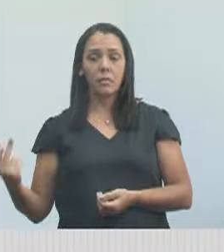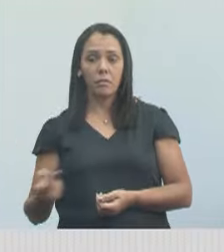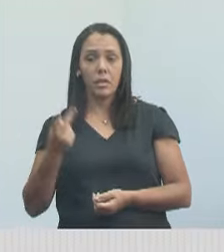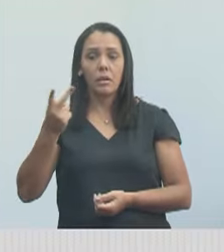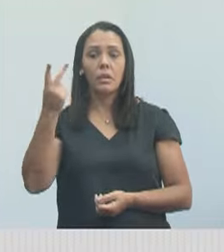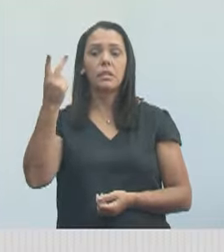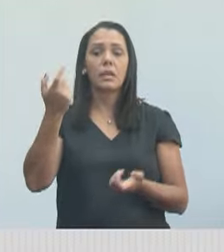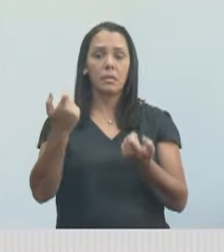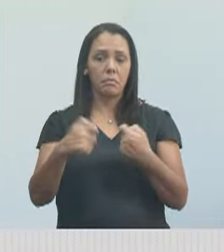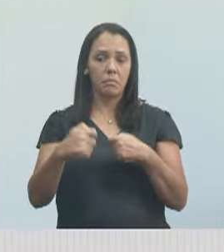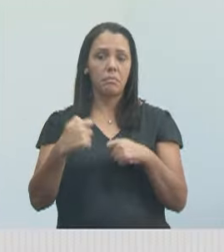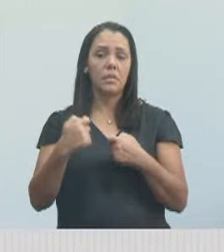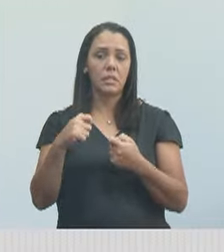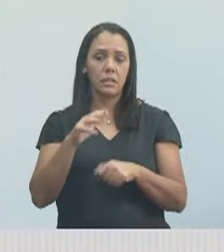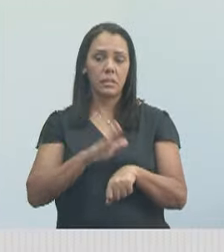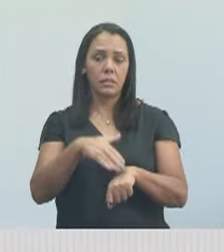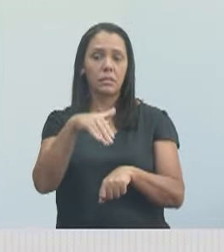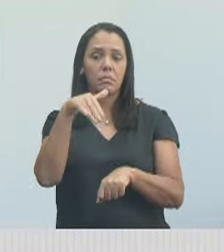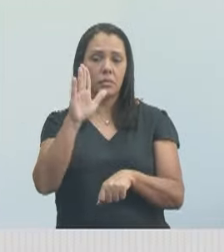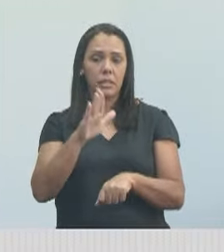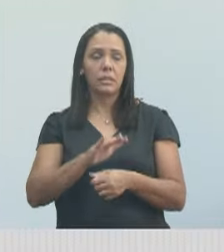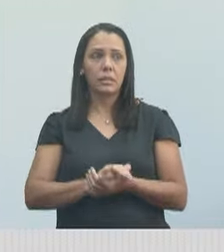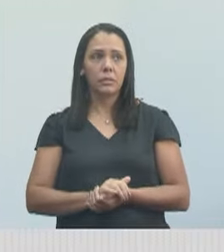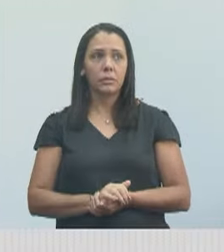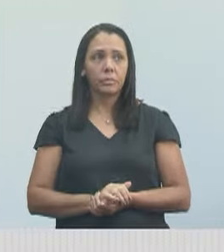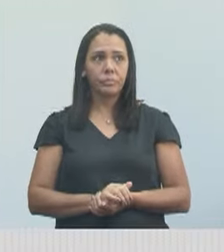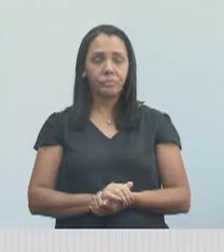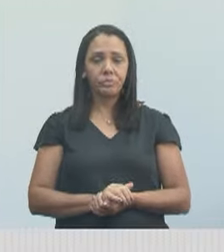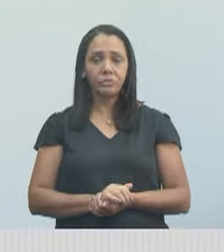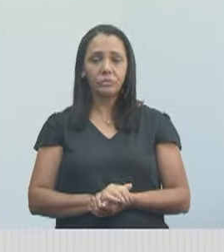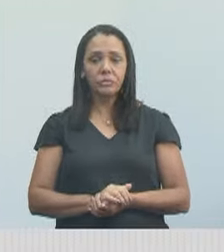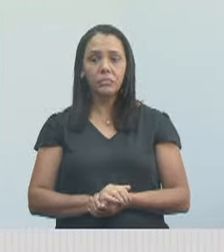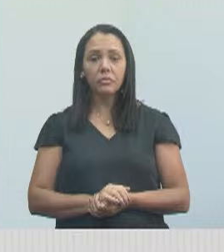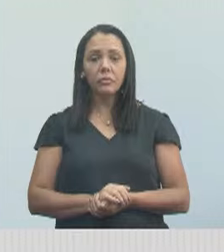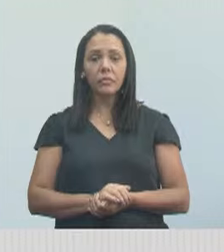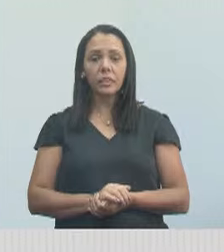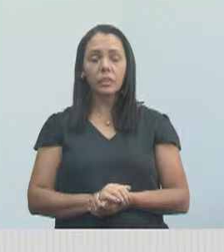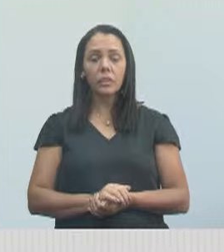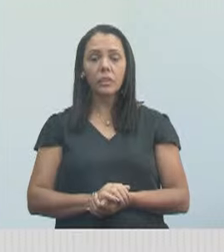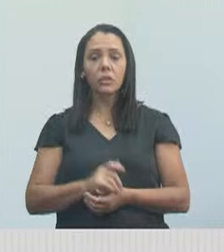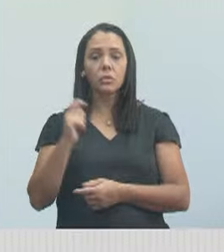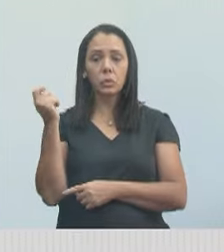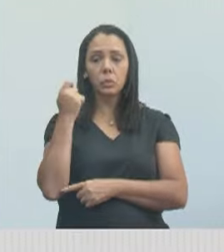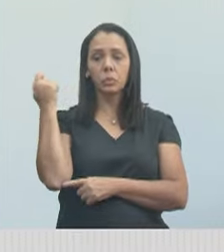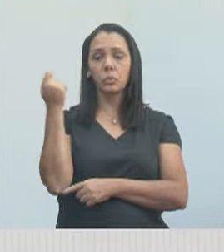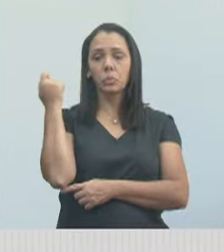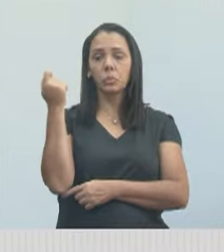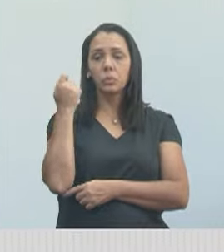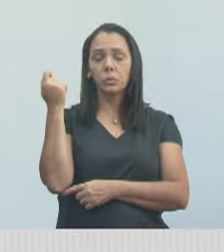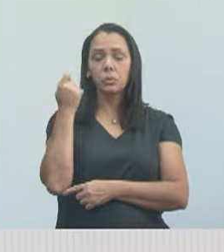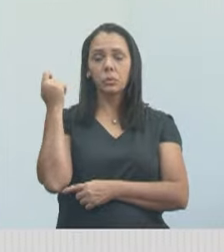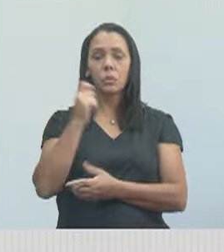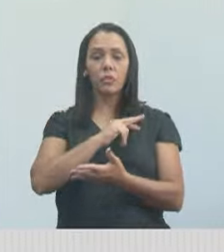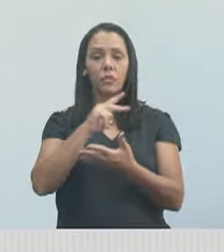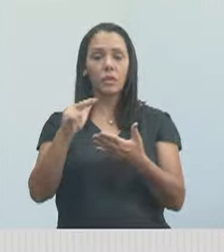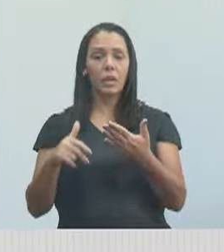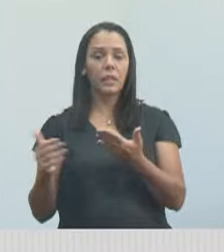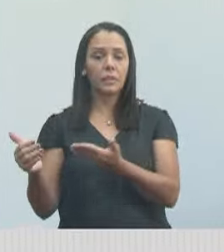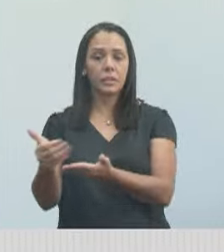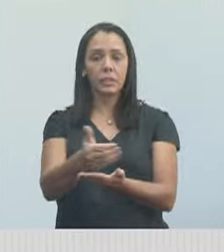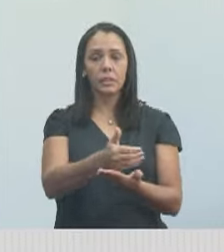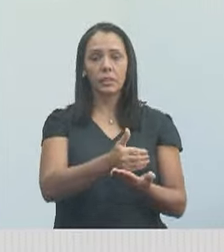o resgate que é feito com os animais, tá bom? Lá no Rio Grande do Sul, estão fazendo vários resgates